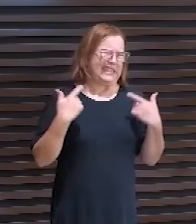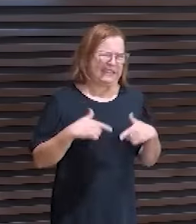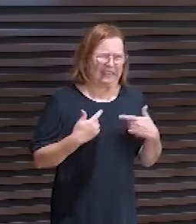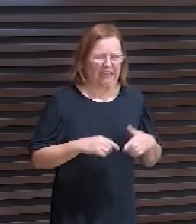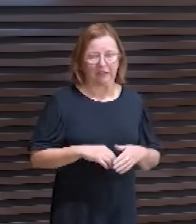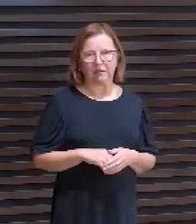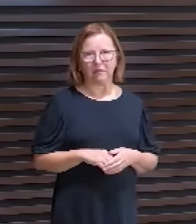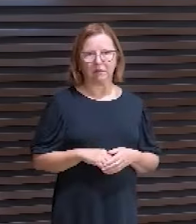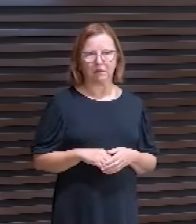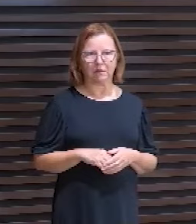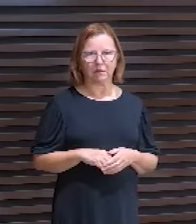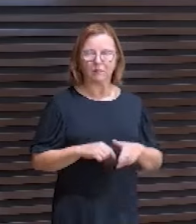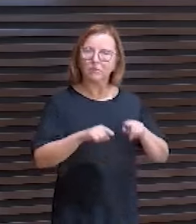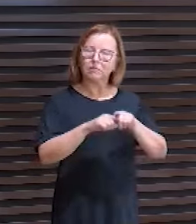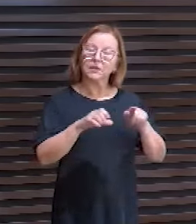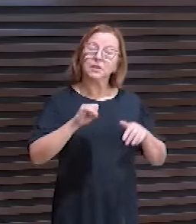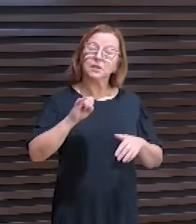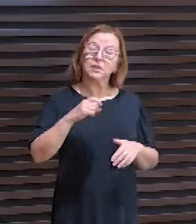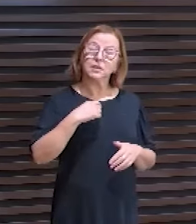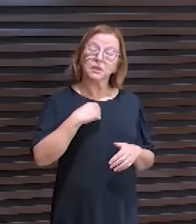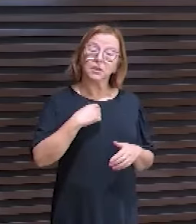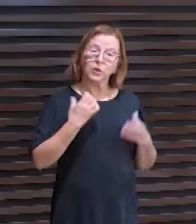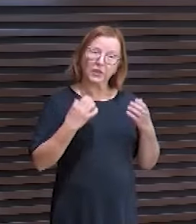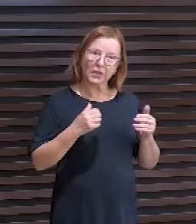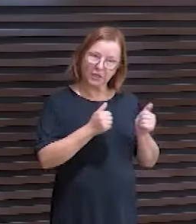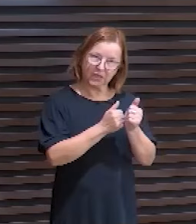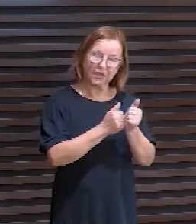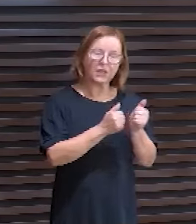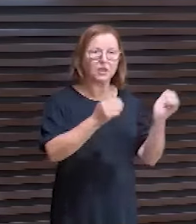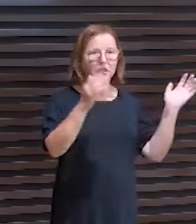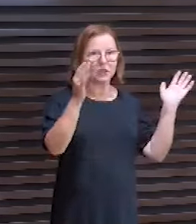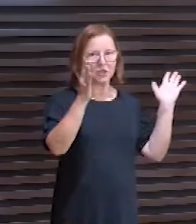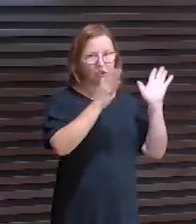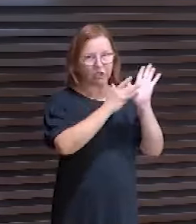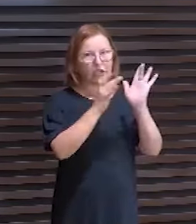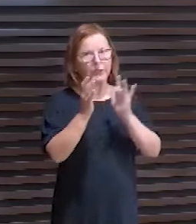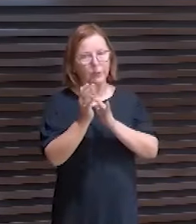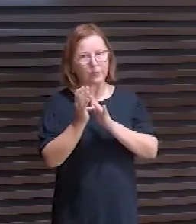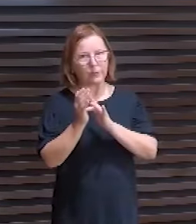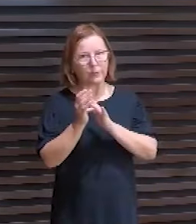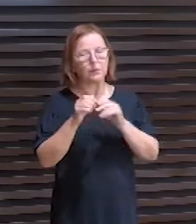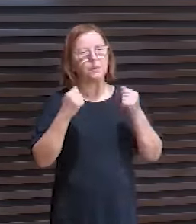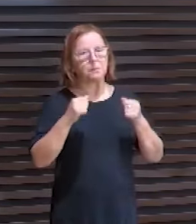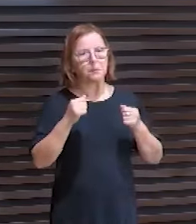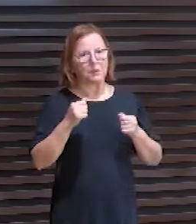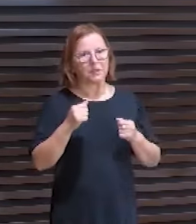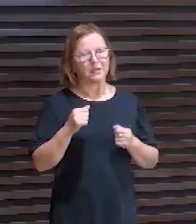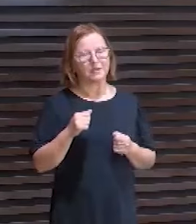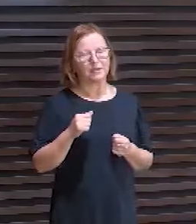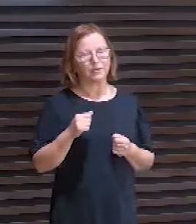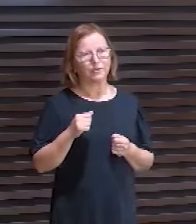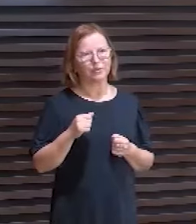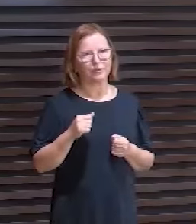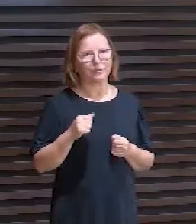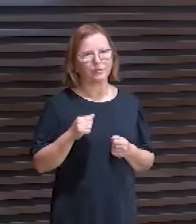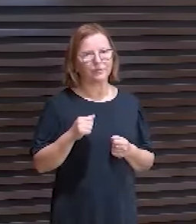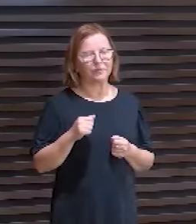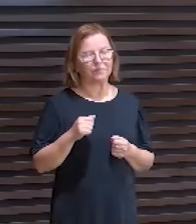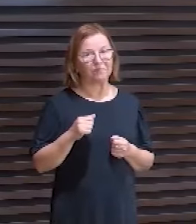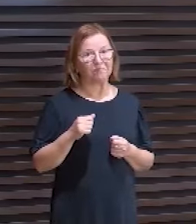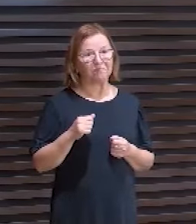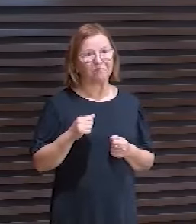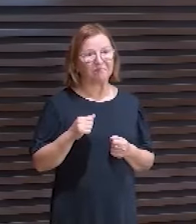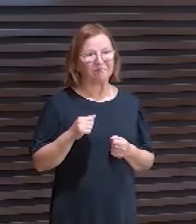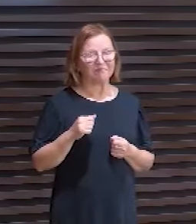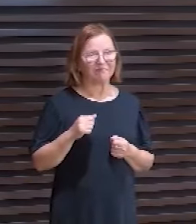Jesus eu tenho que pegar a minha cruz que é a minha mala que pode ser a minha esposa ou meu marido